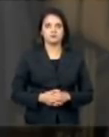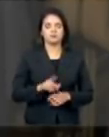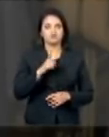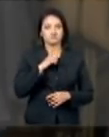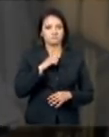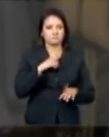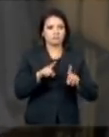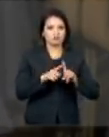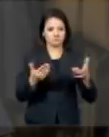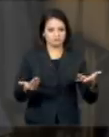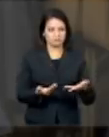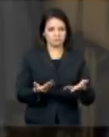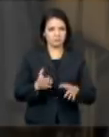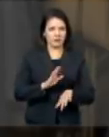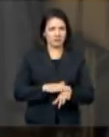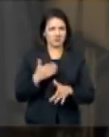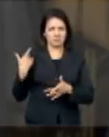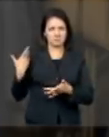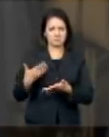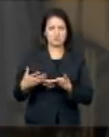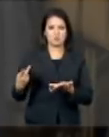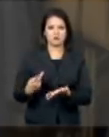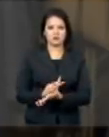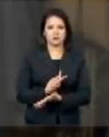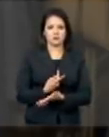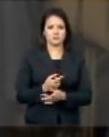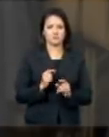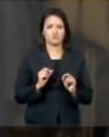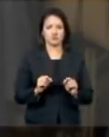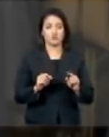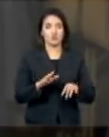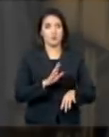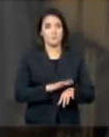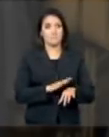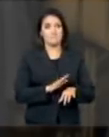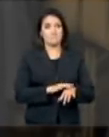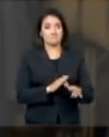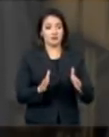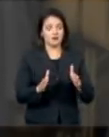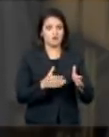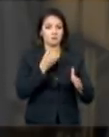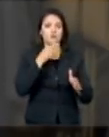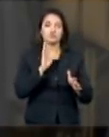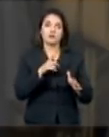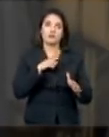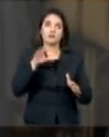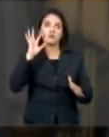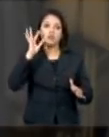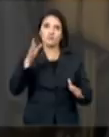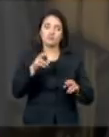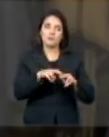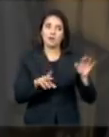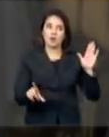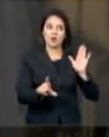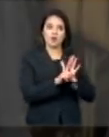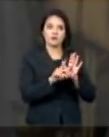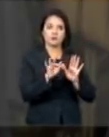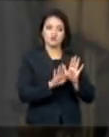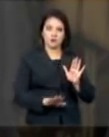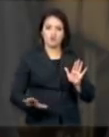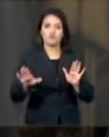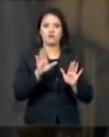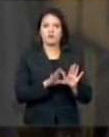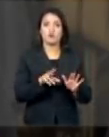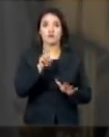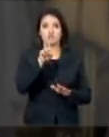geral à medida que seria esse prazo razoável já no estádio já está definida pela legislação federal sendo de cinco